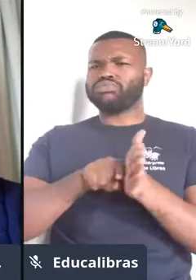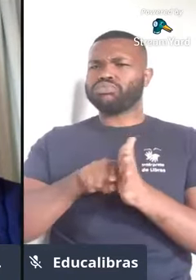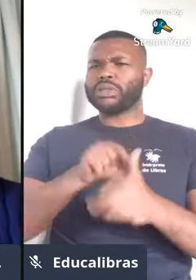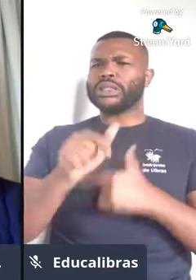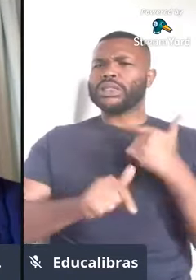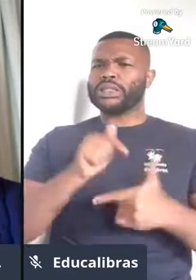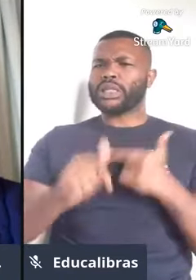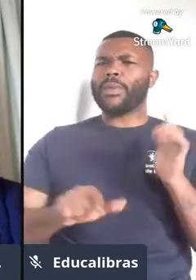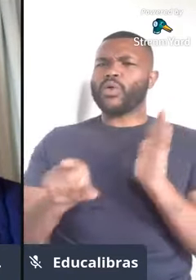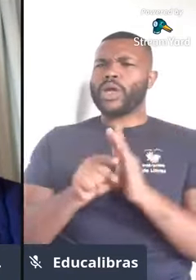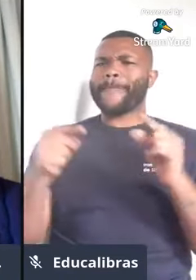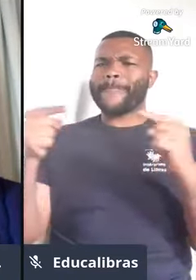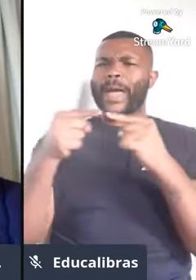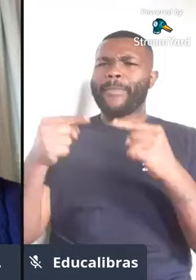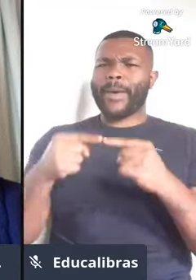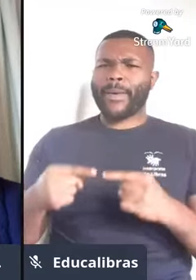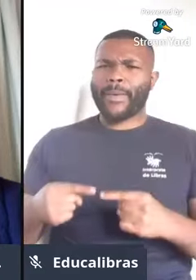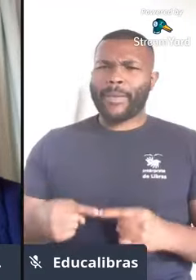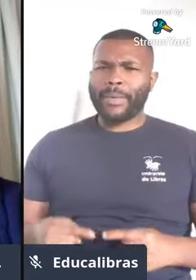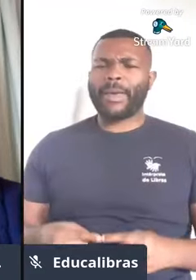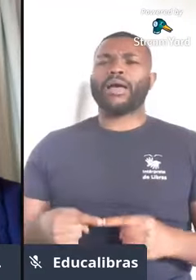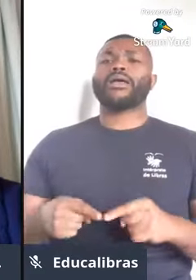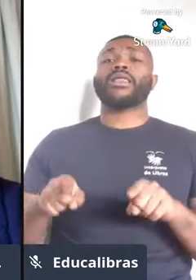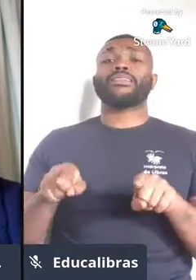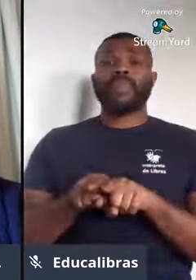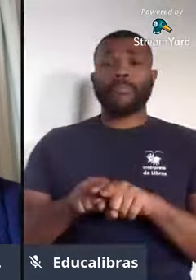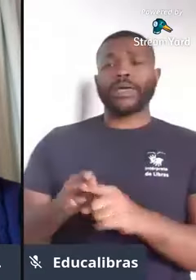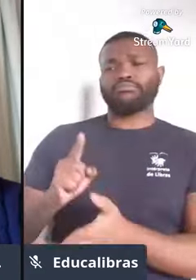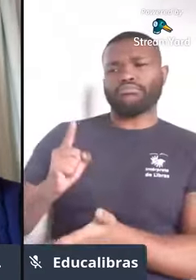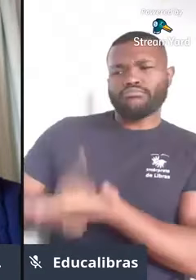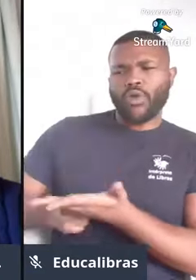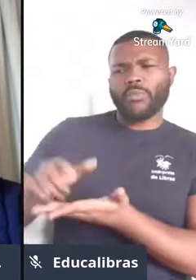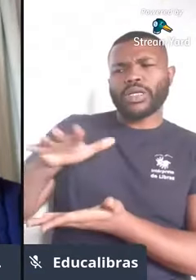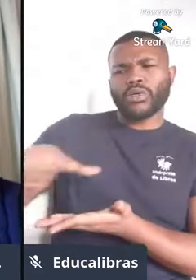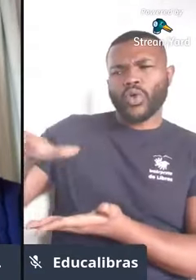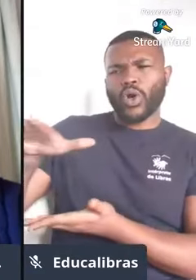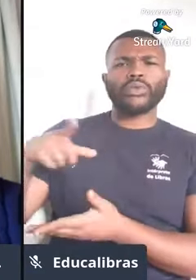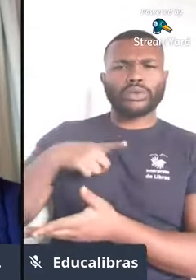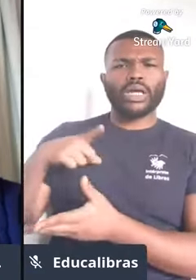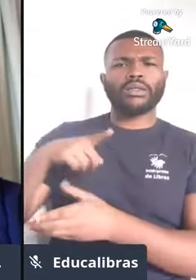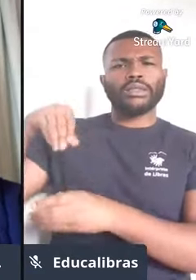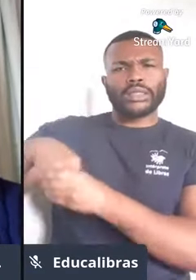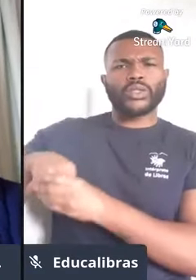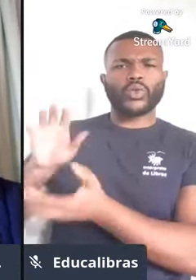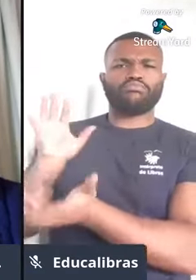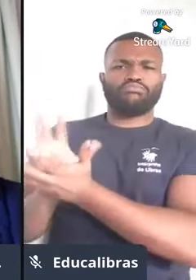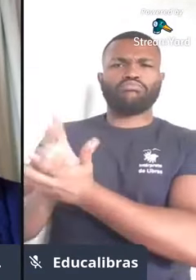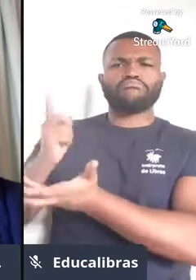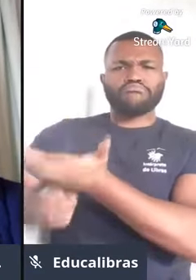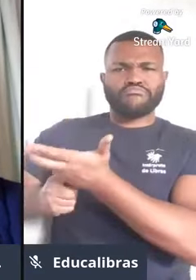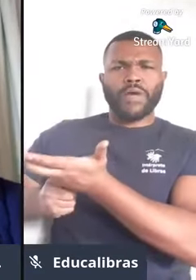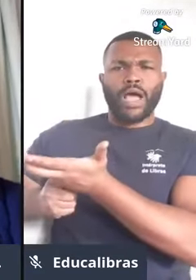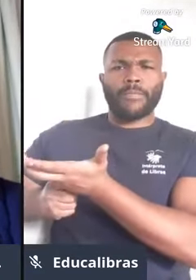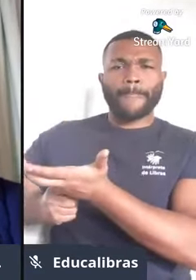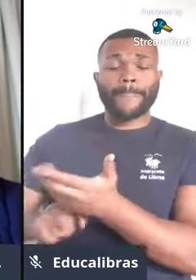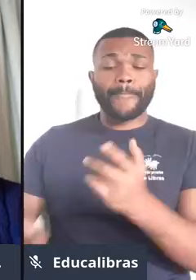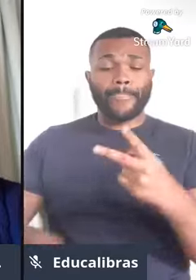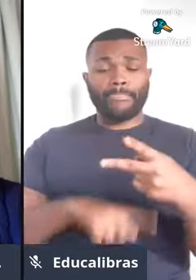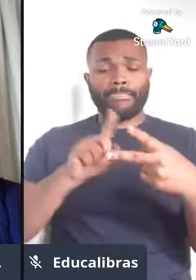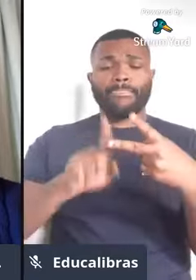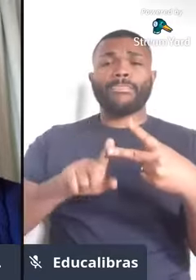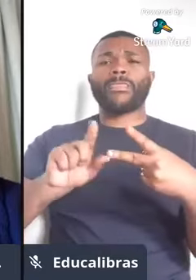legislação e nos consensos que nós temos firmado dentre nós. A segunda questão a ser